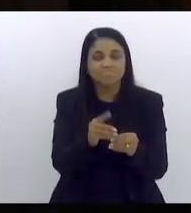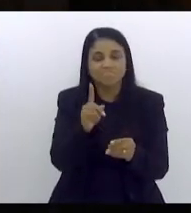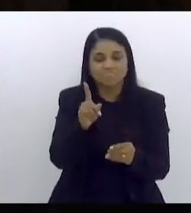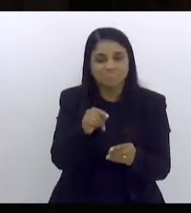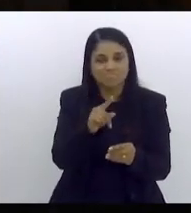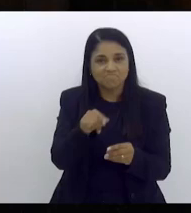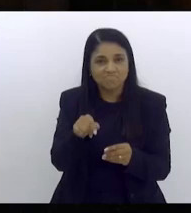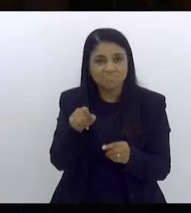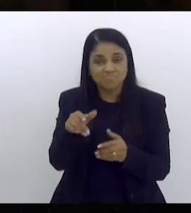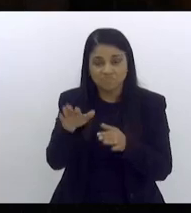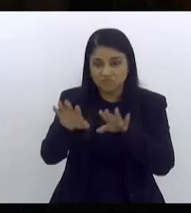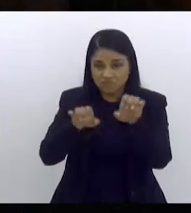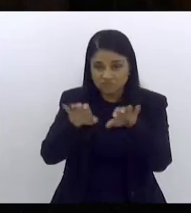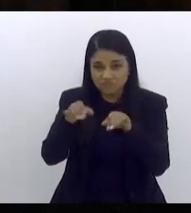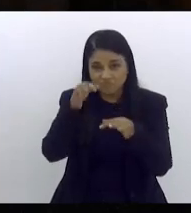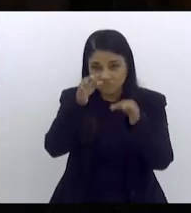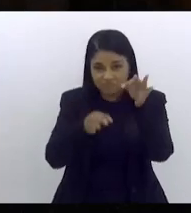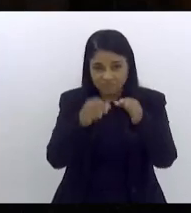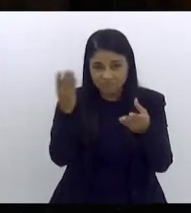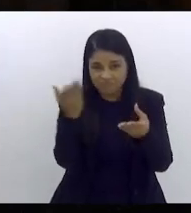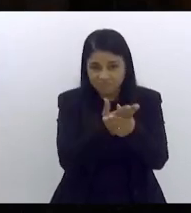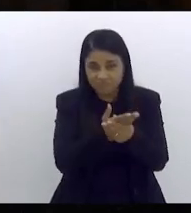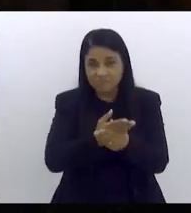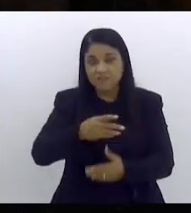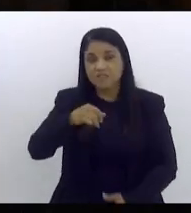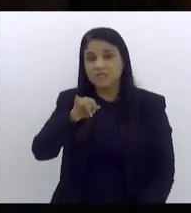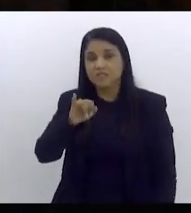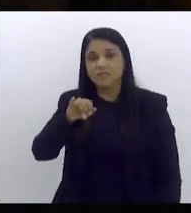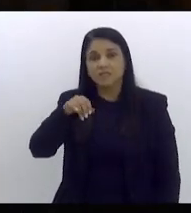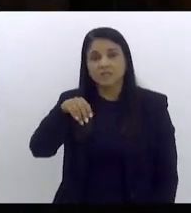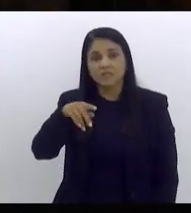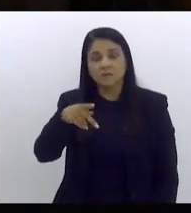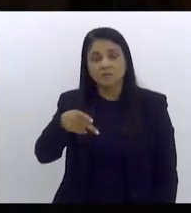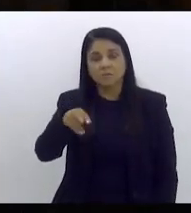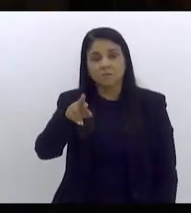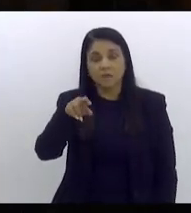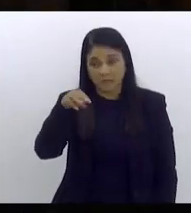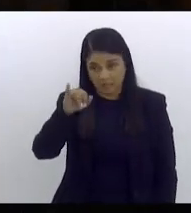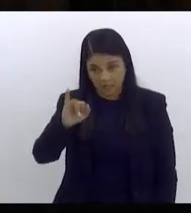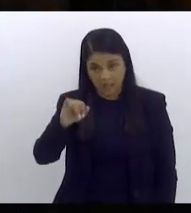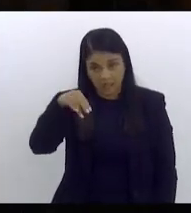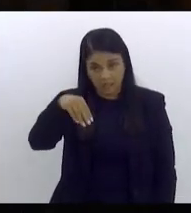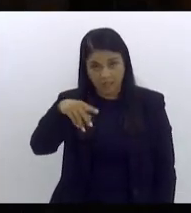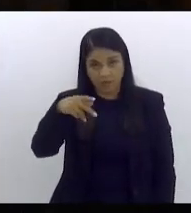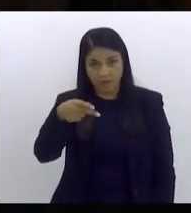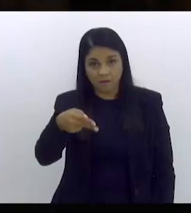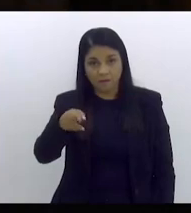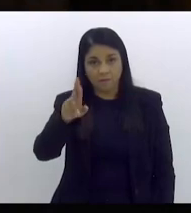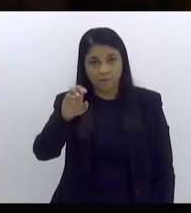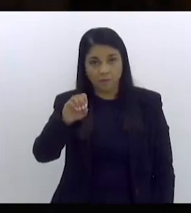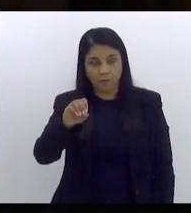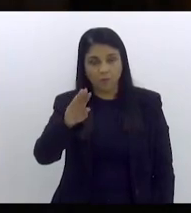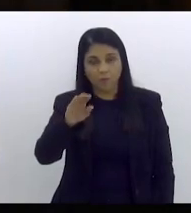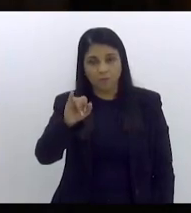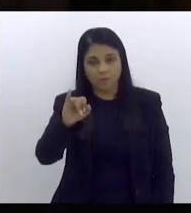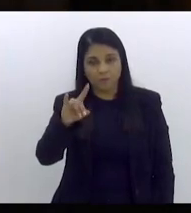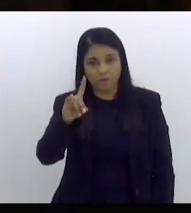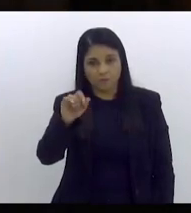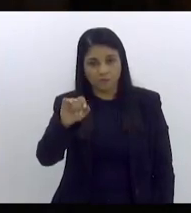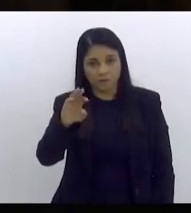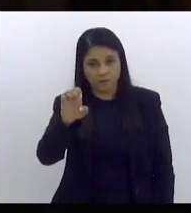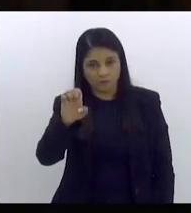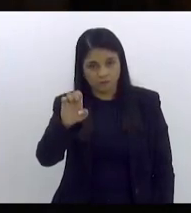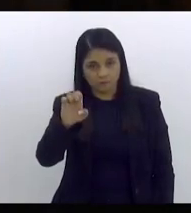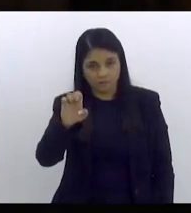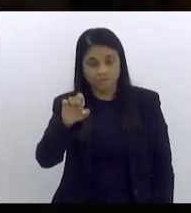improbidade administrativa. Me abstenho de analisar no campo do Código Penal.